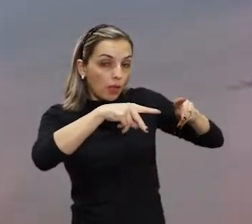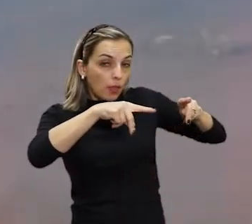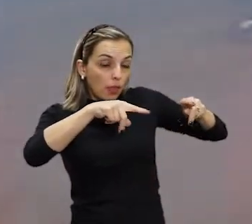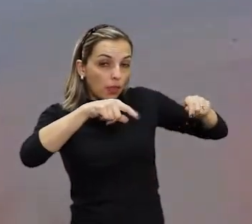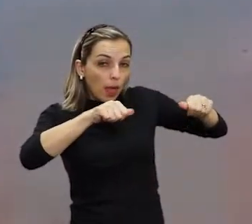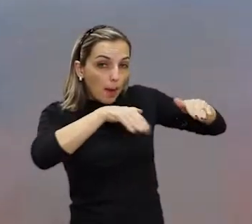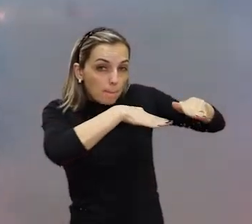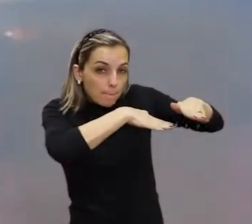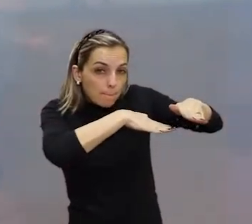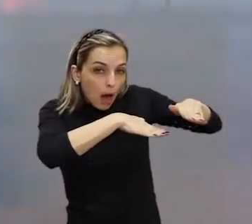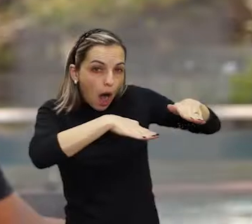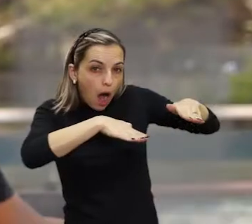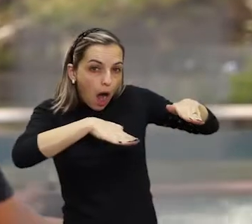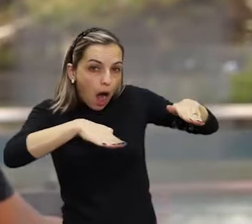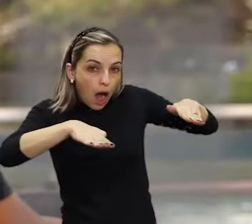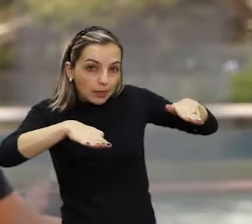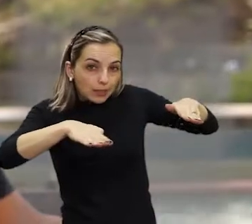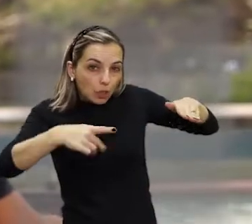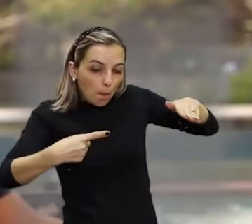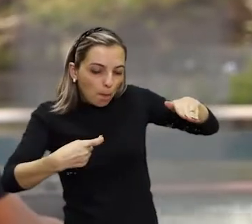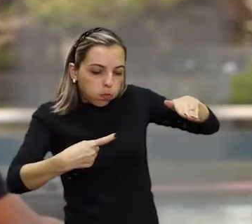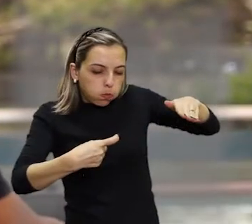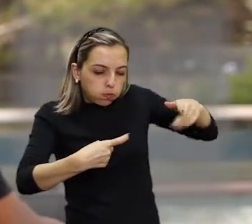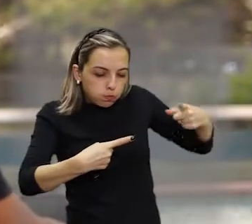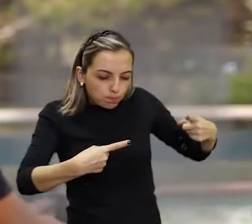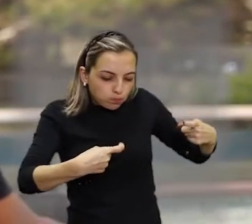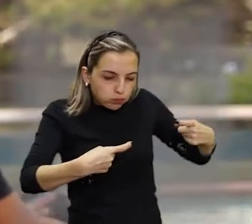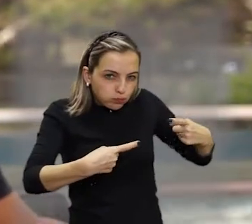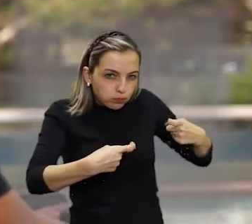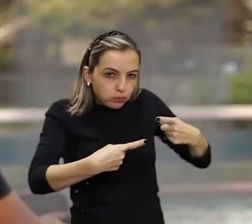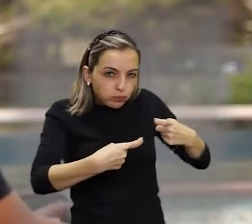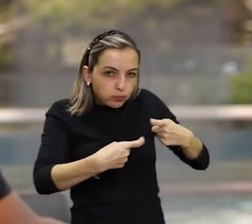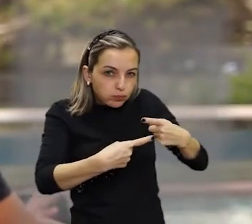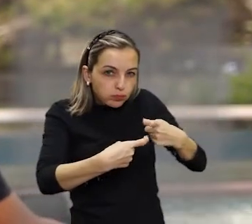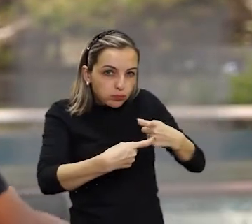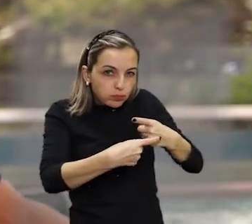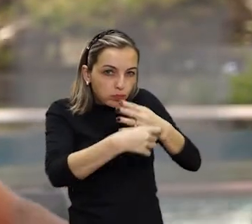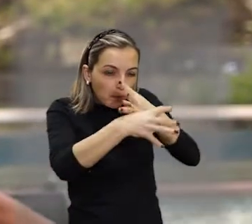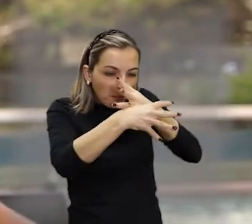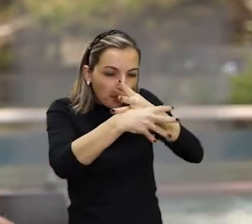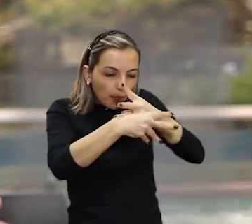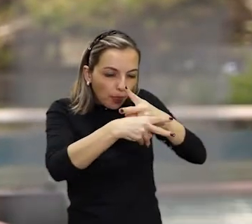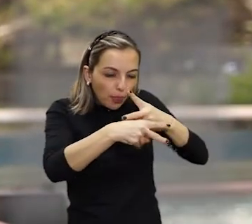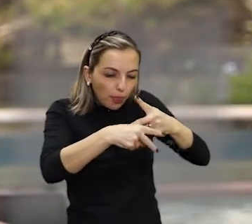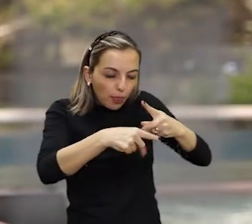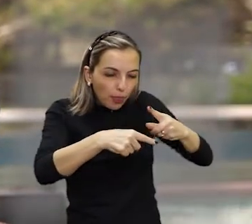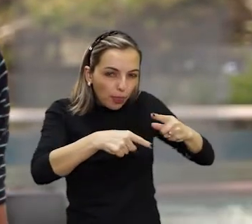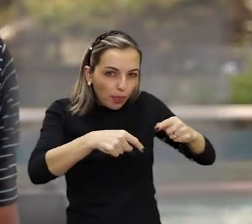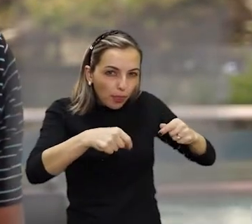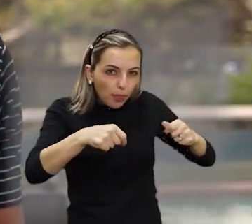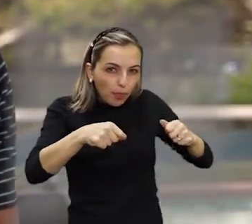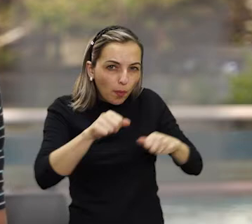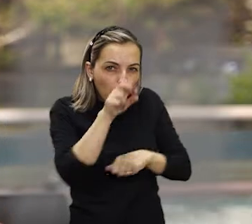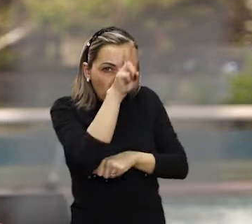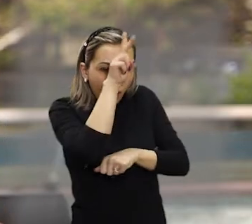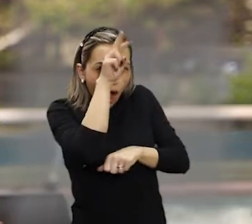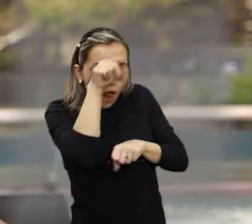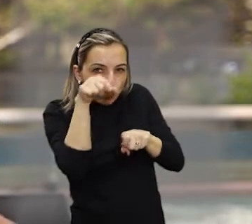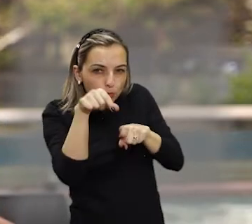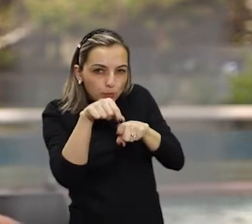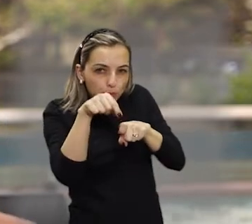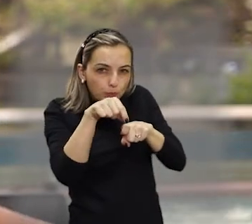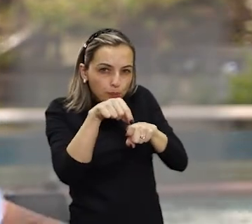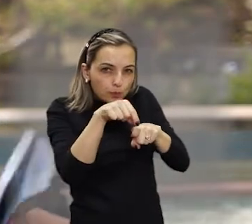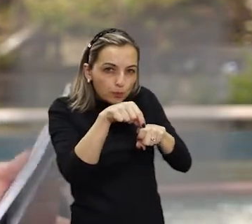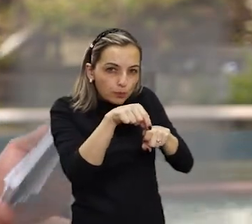é uma faixa ali do solo entre superfície, alguns centímetros abaixo, em que a gente tem diversos micro-organismos que são